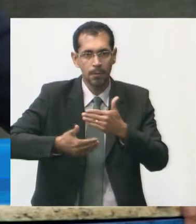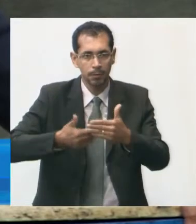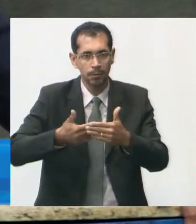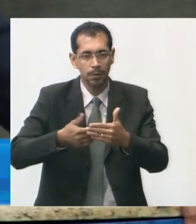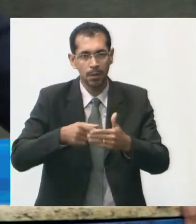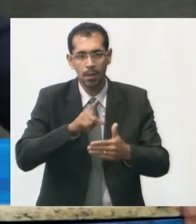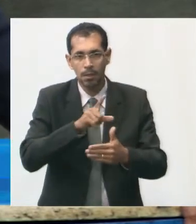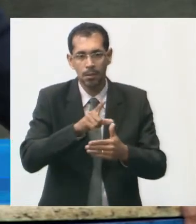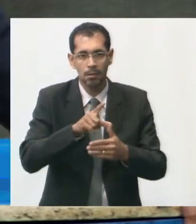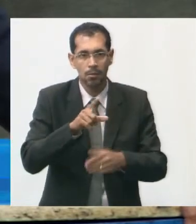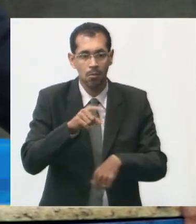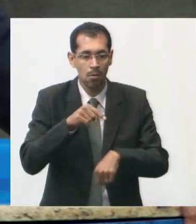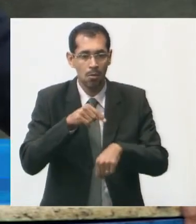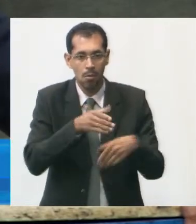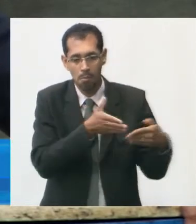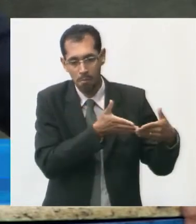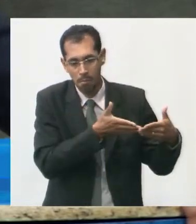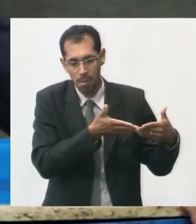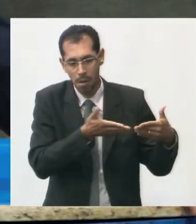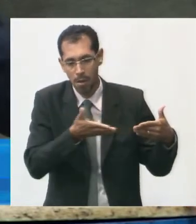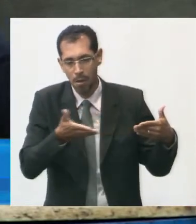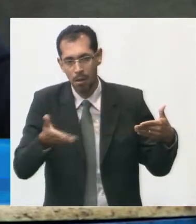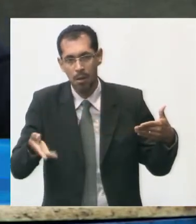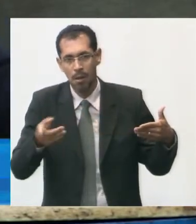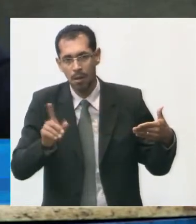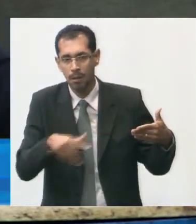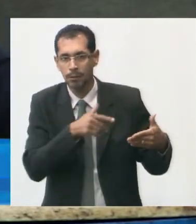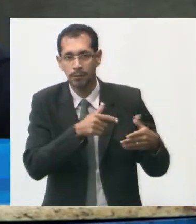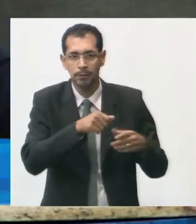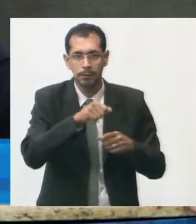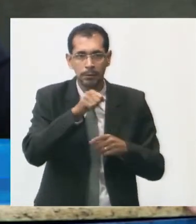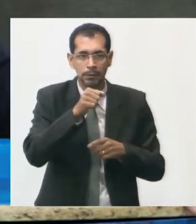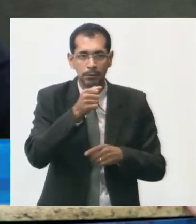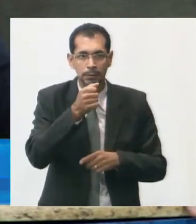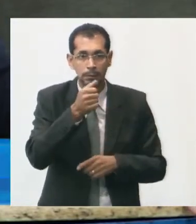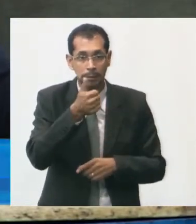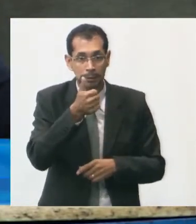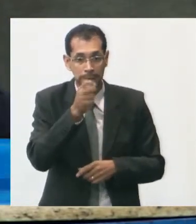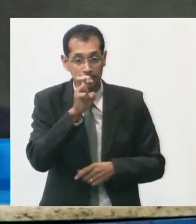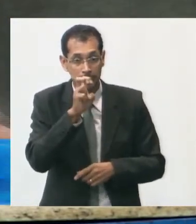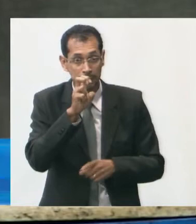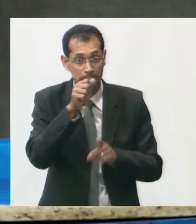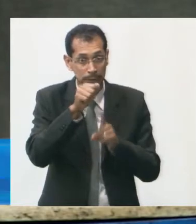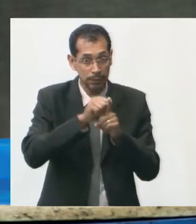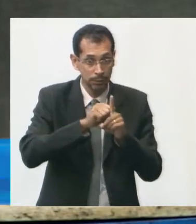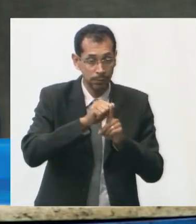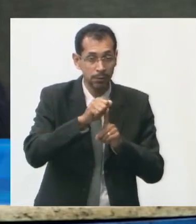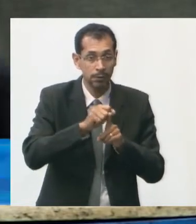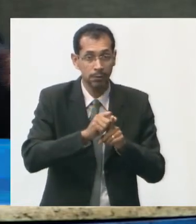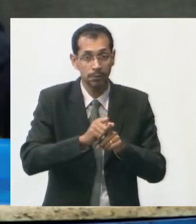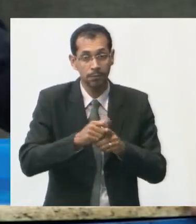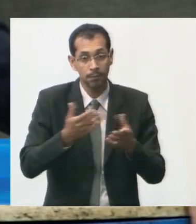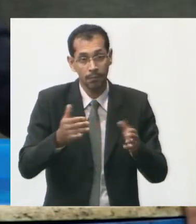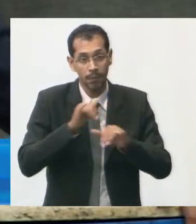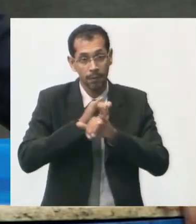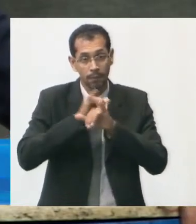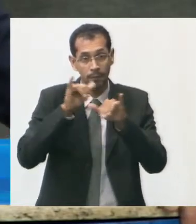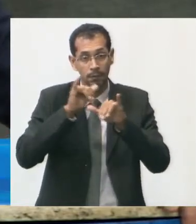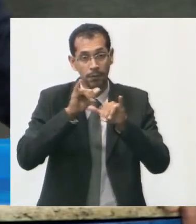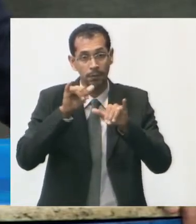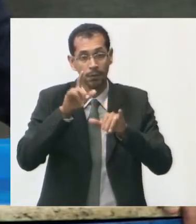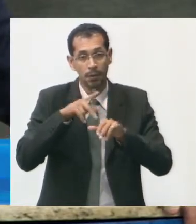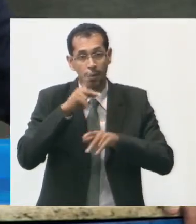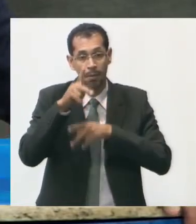meses da parte alta da segunda ponte. Então, avisar aí aos moradores de Vitória, a população